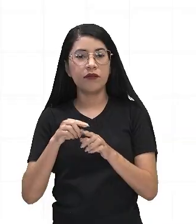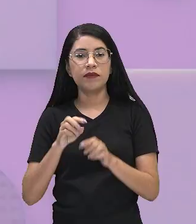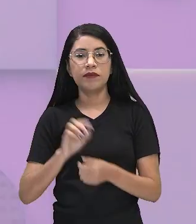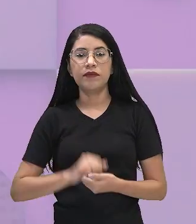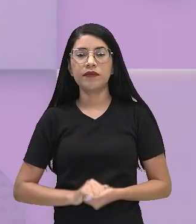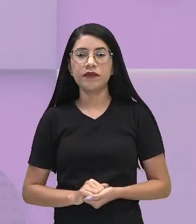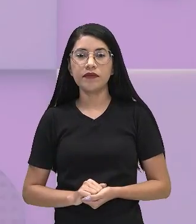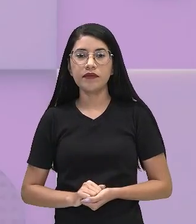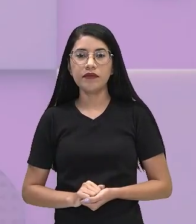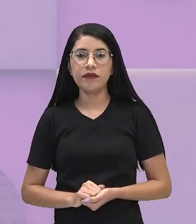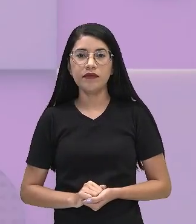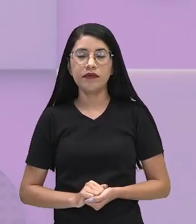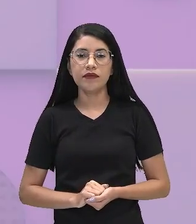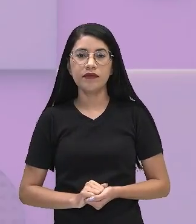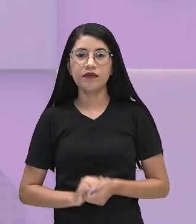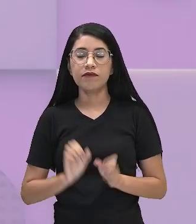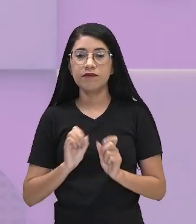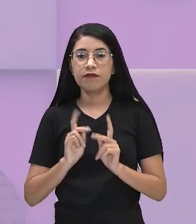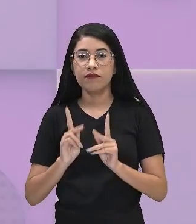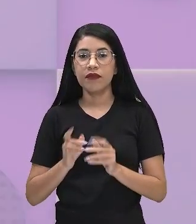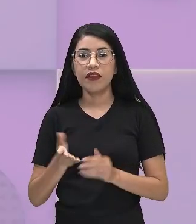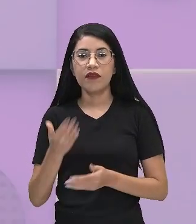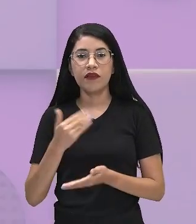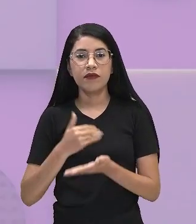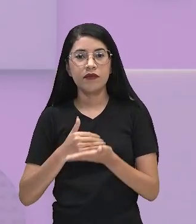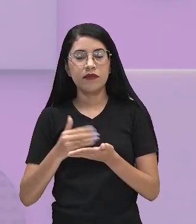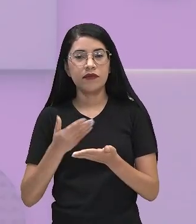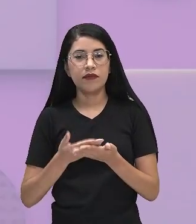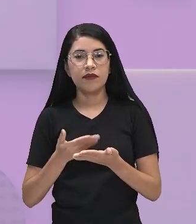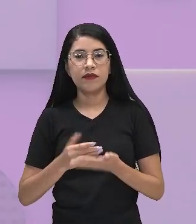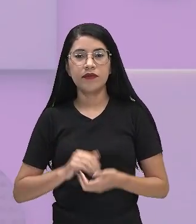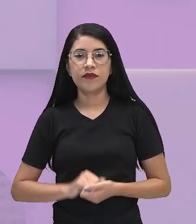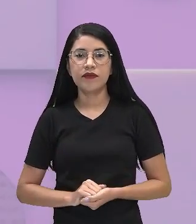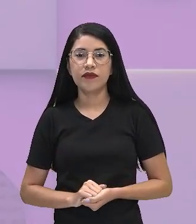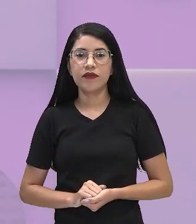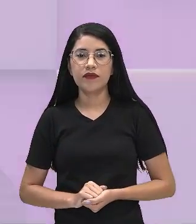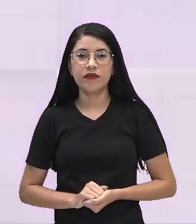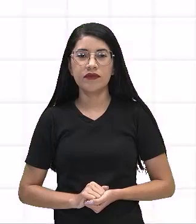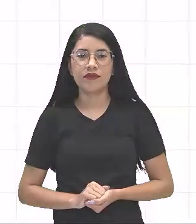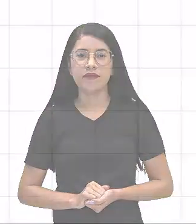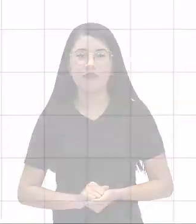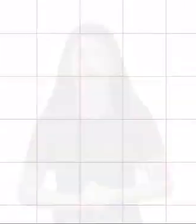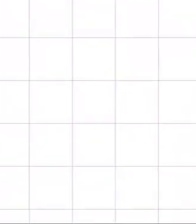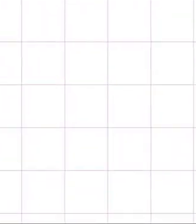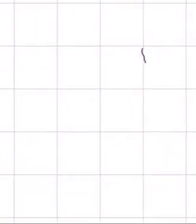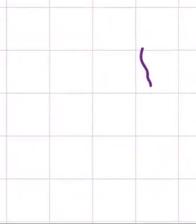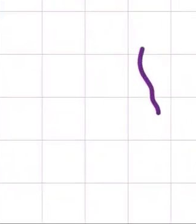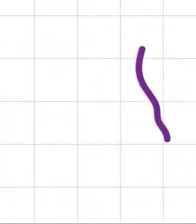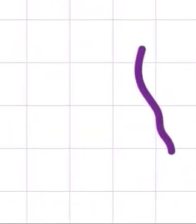retos. Muito bem, então vamos iniciar a nossa aula.